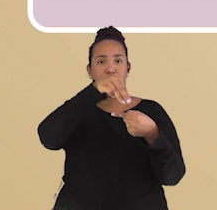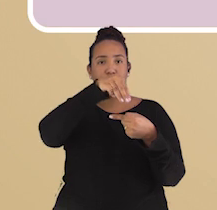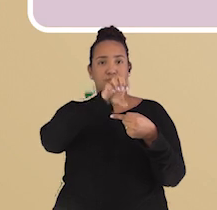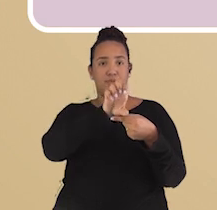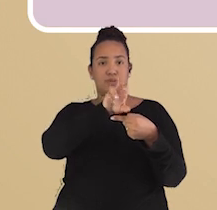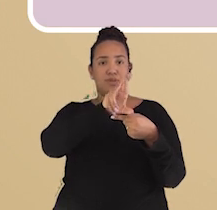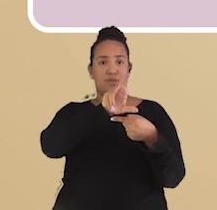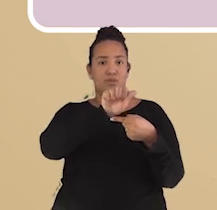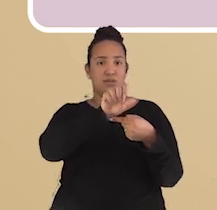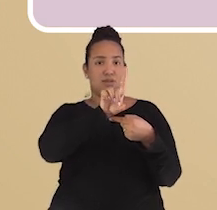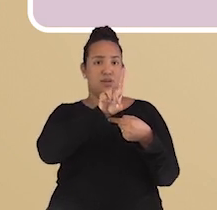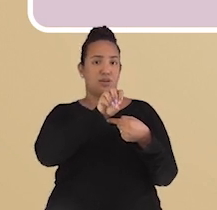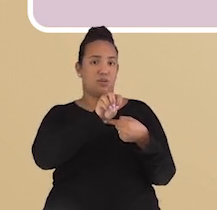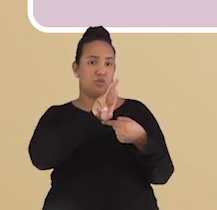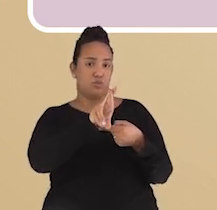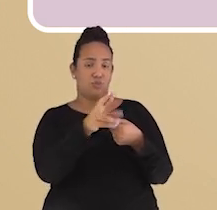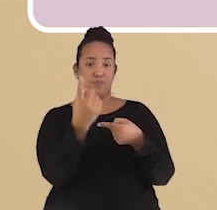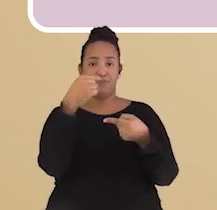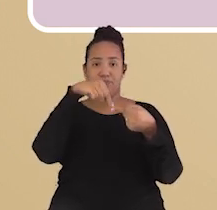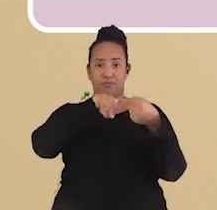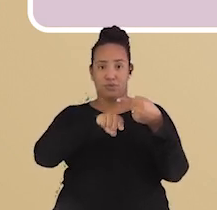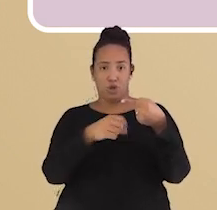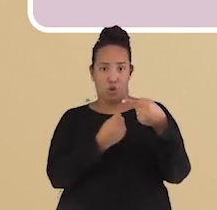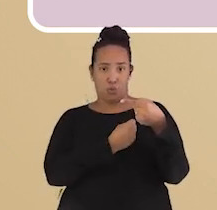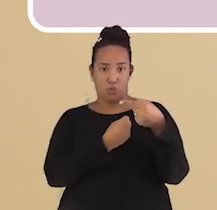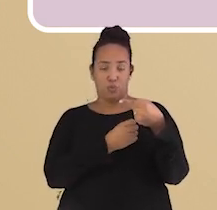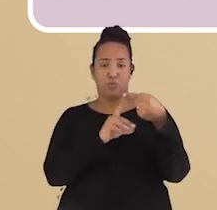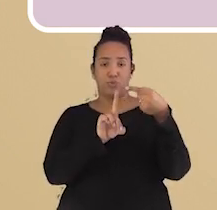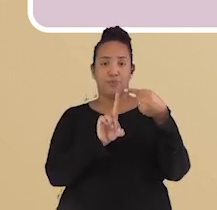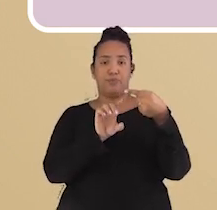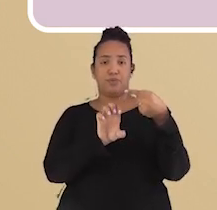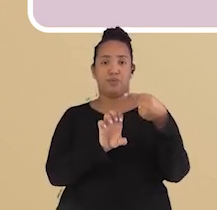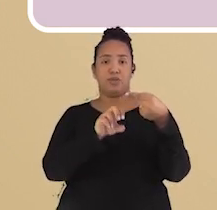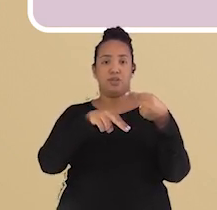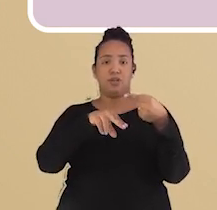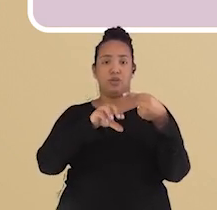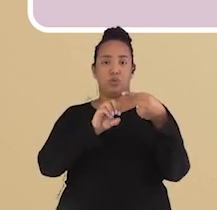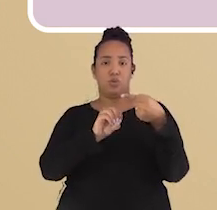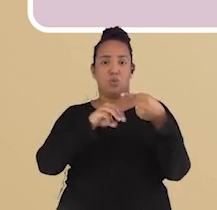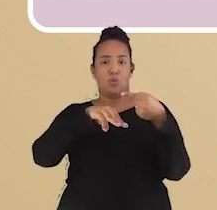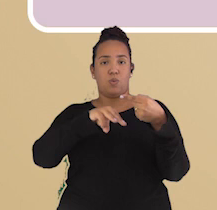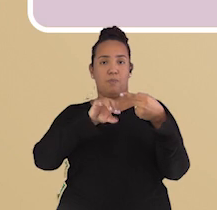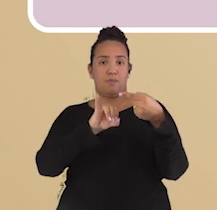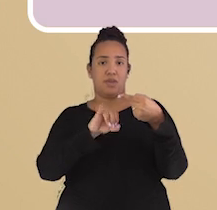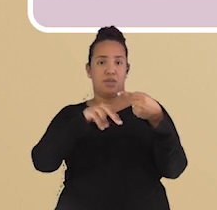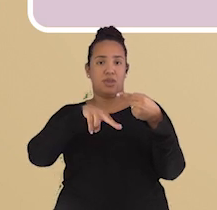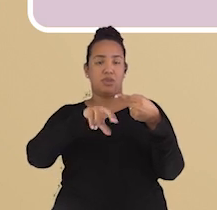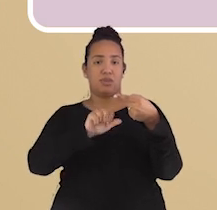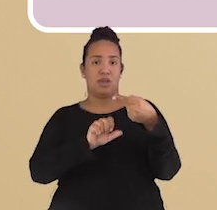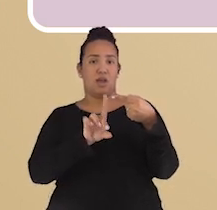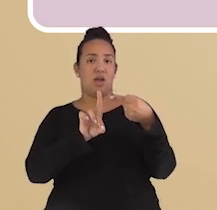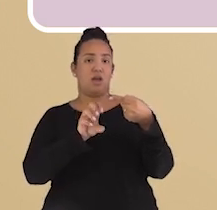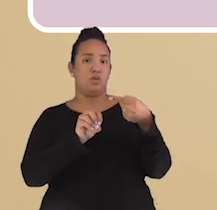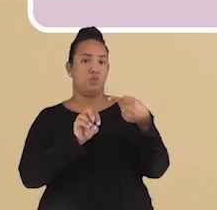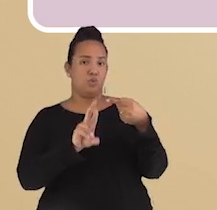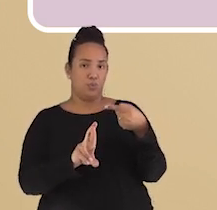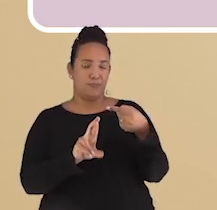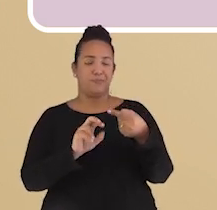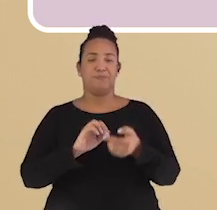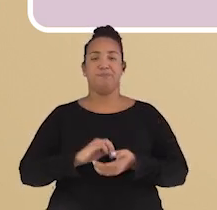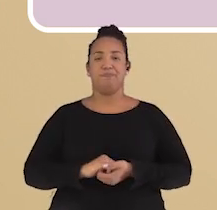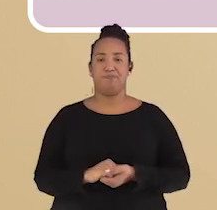numerador, e outro número que fica na parte inferior e é chamado de denominador.